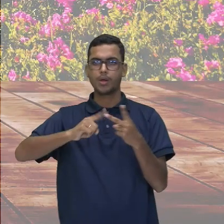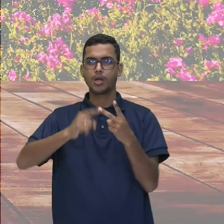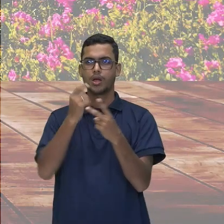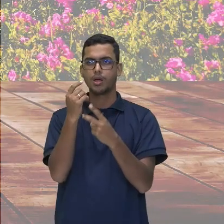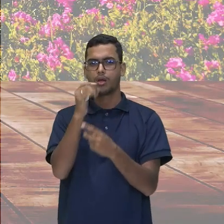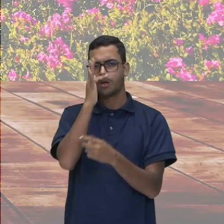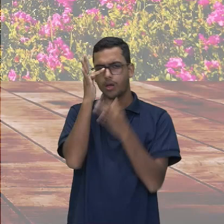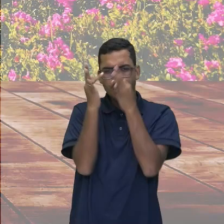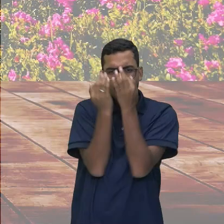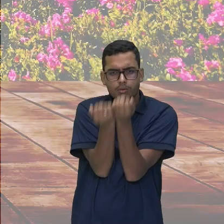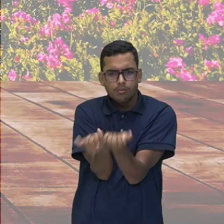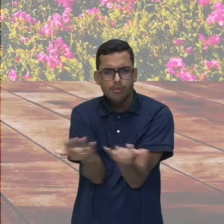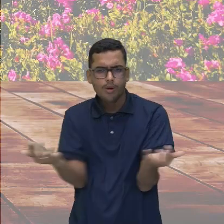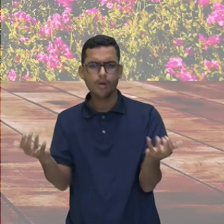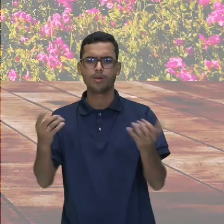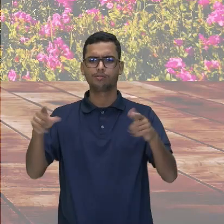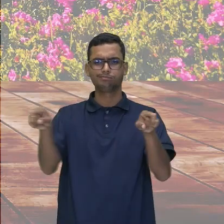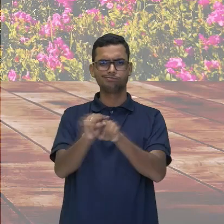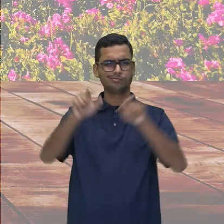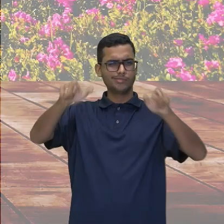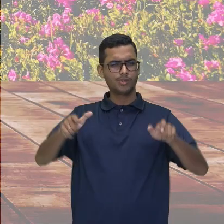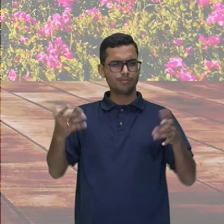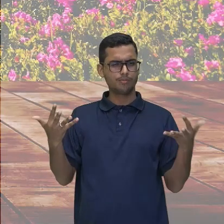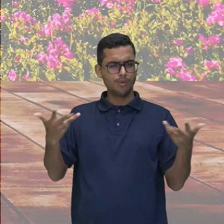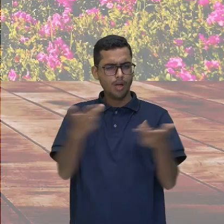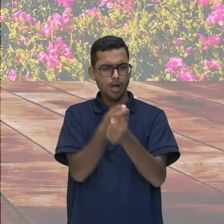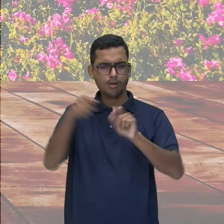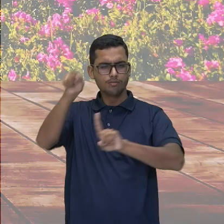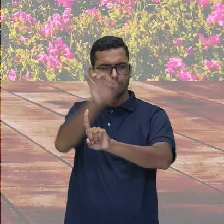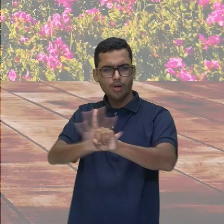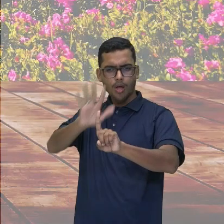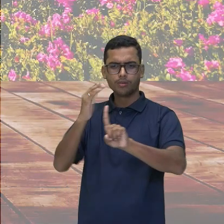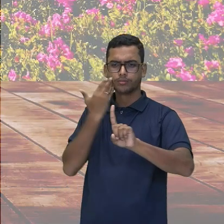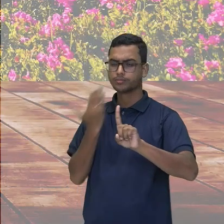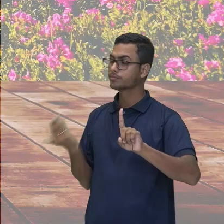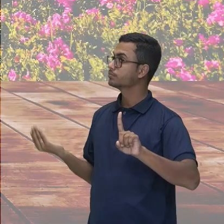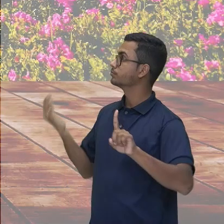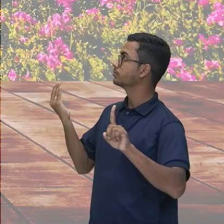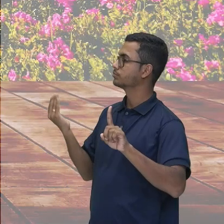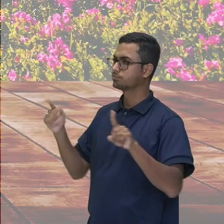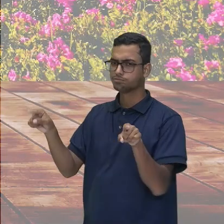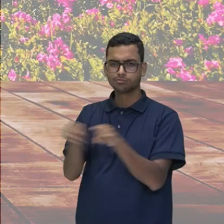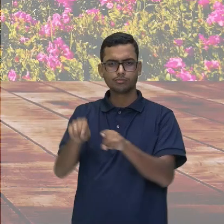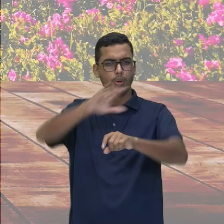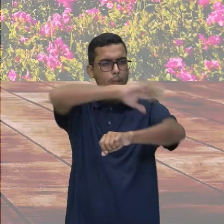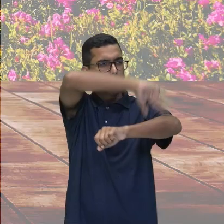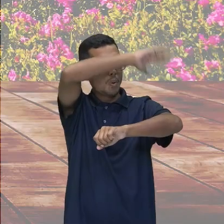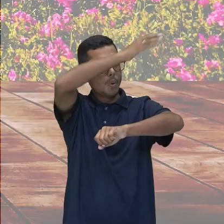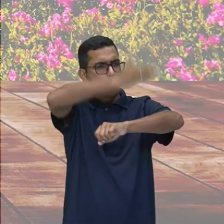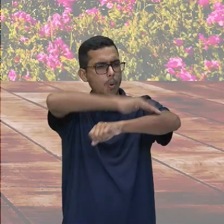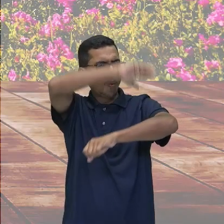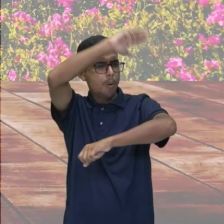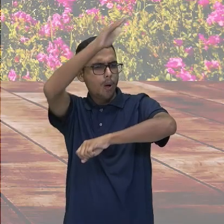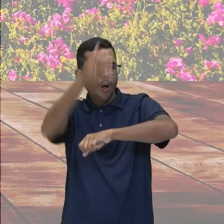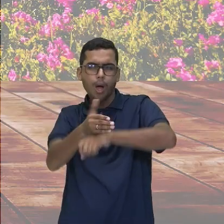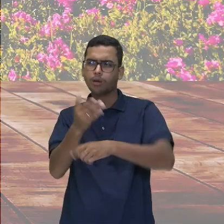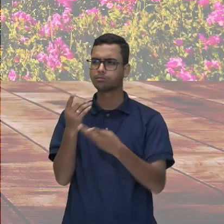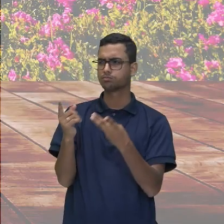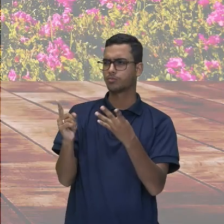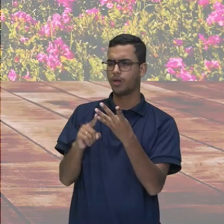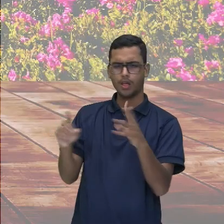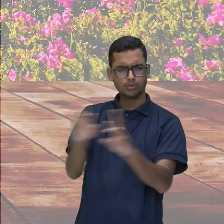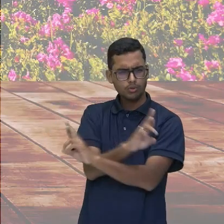né? Estou vendo aqui essa paisagem maravilhosa, sobre as montanhas. É sobre relacionamento? É sobre computador? Qual